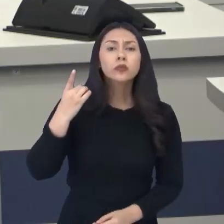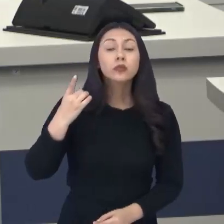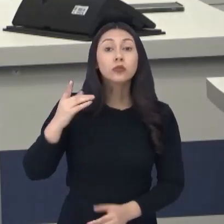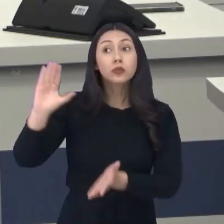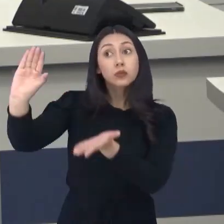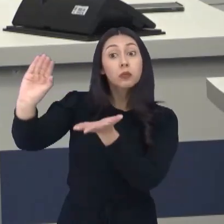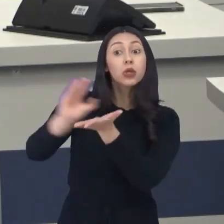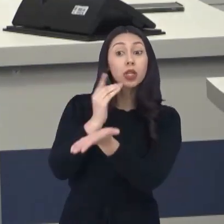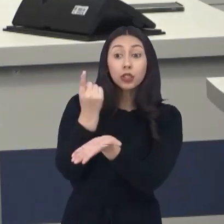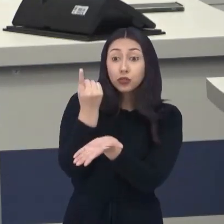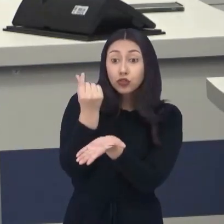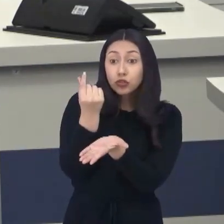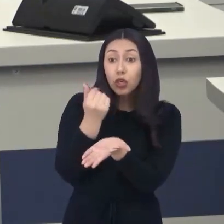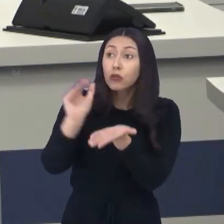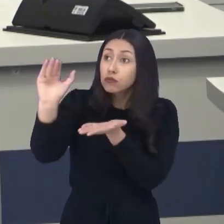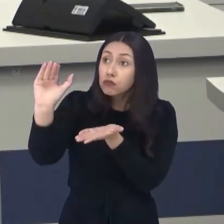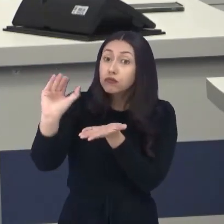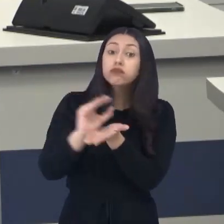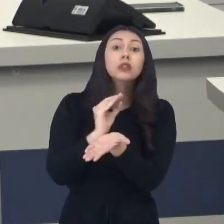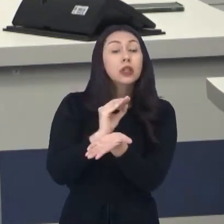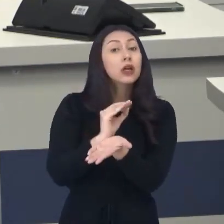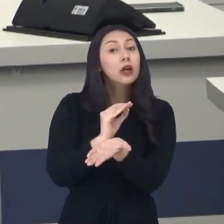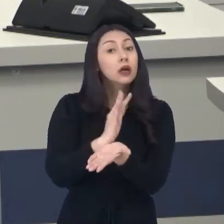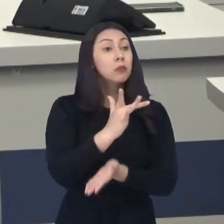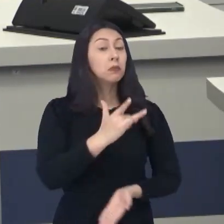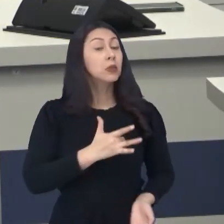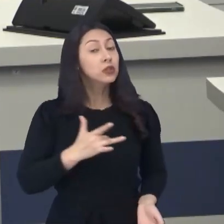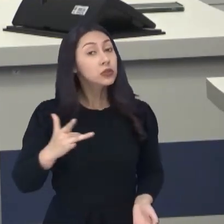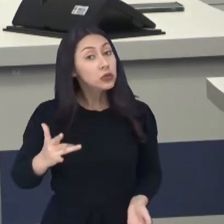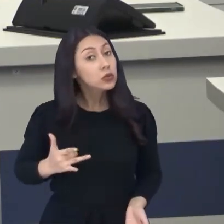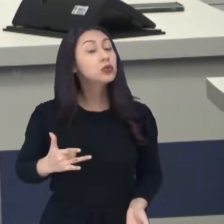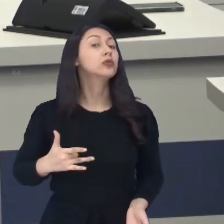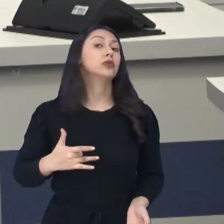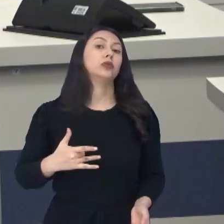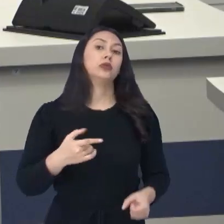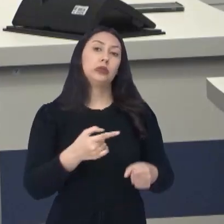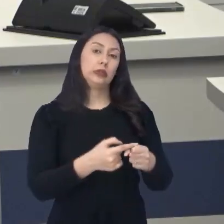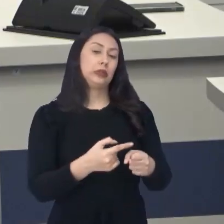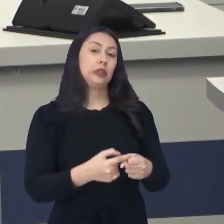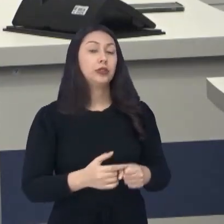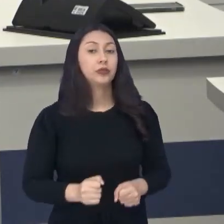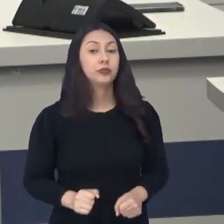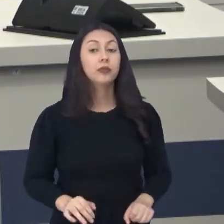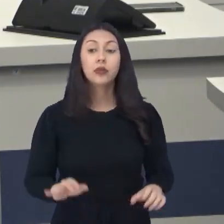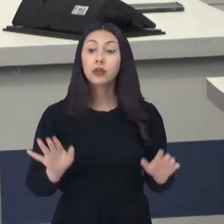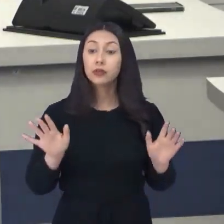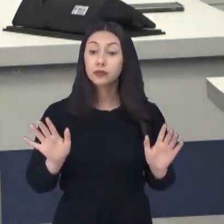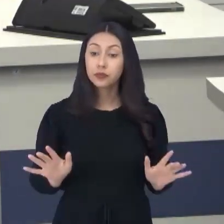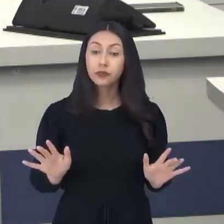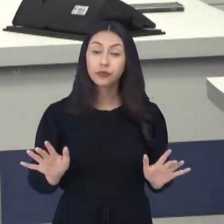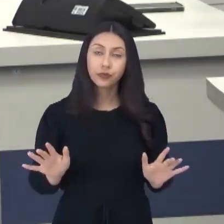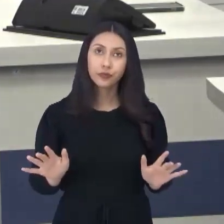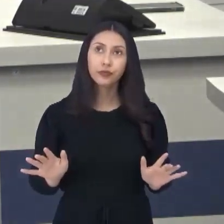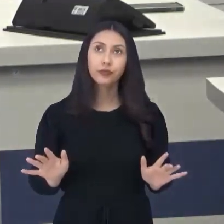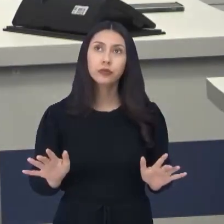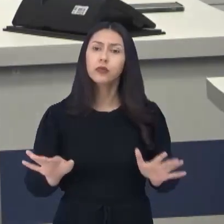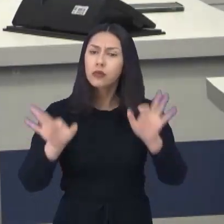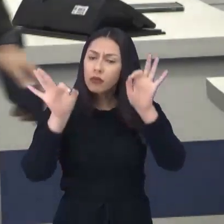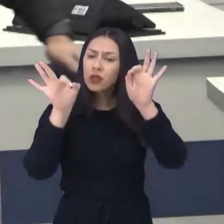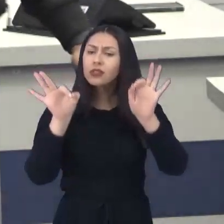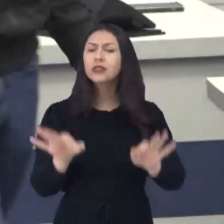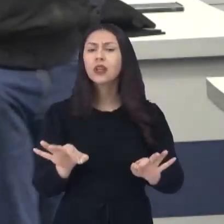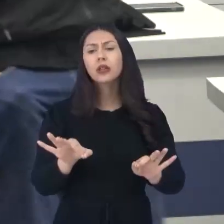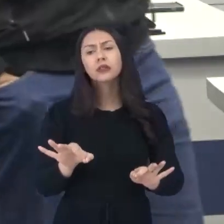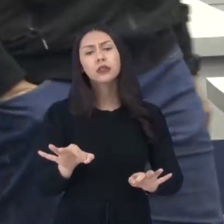emendas para a questão da saúde da nossa cidade. Mas, senhor presidente, tenho certeza que